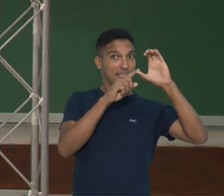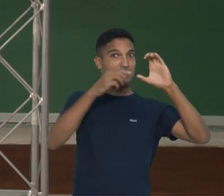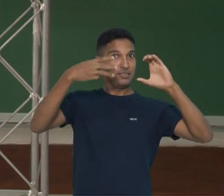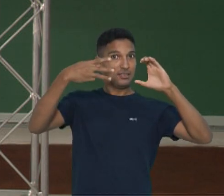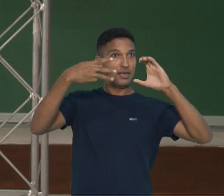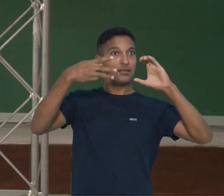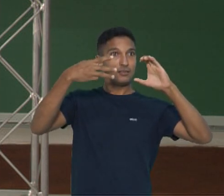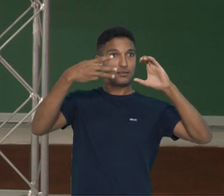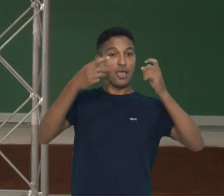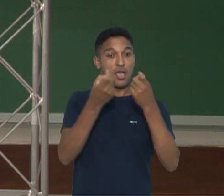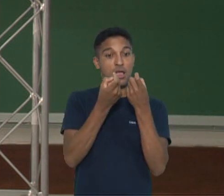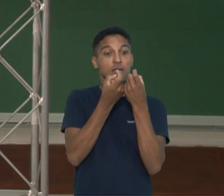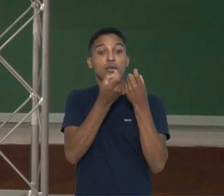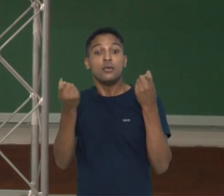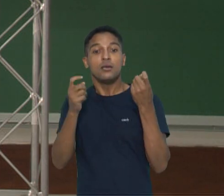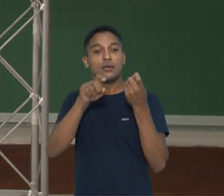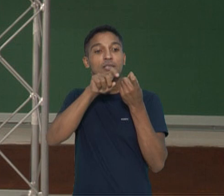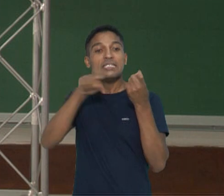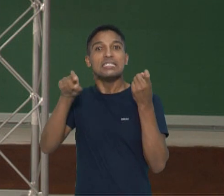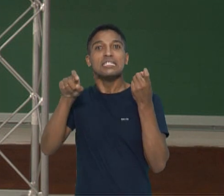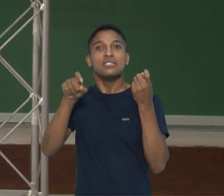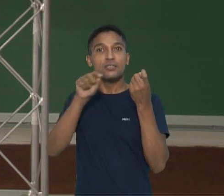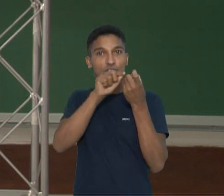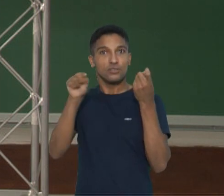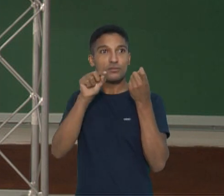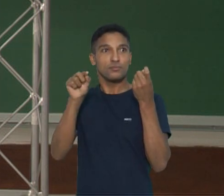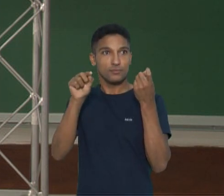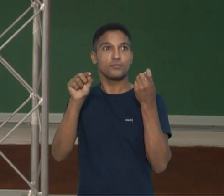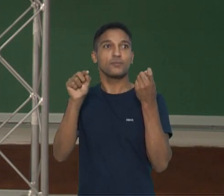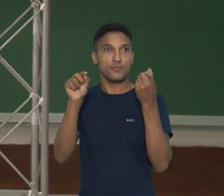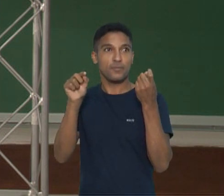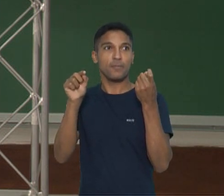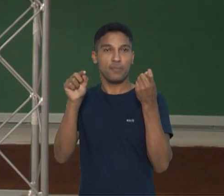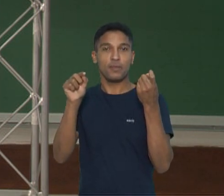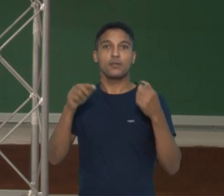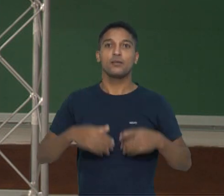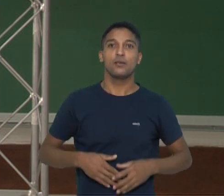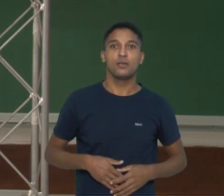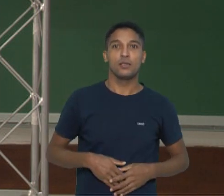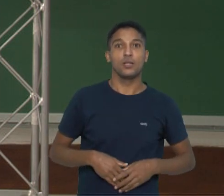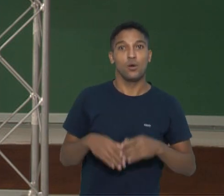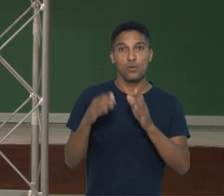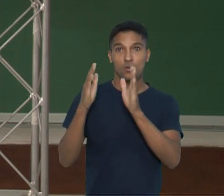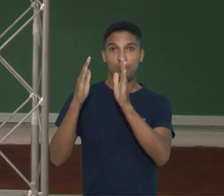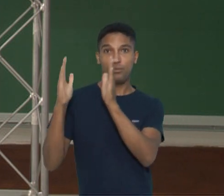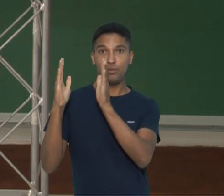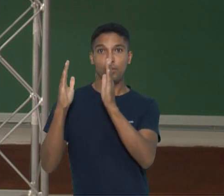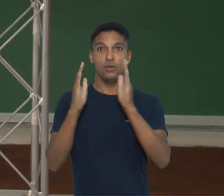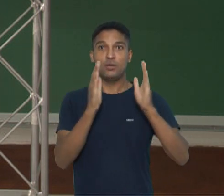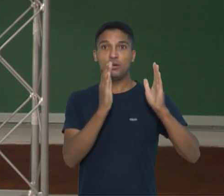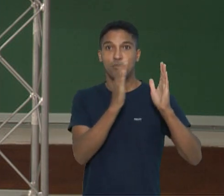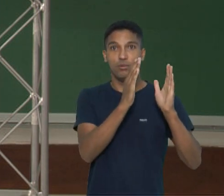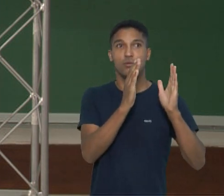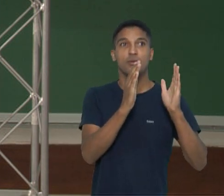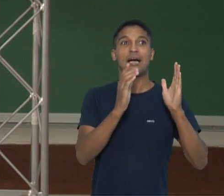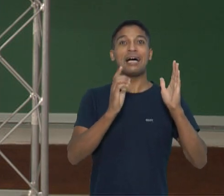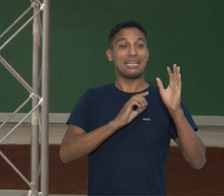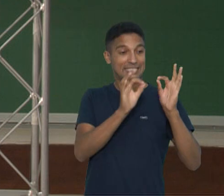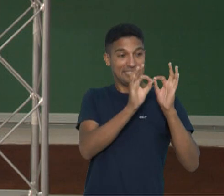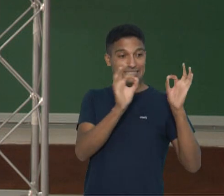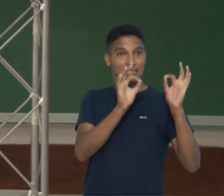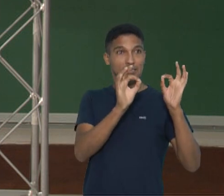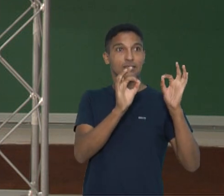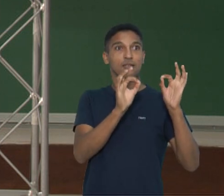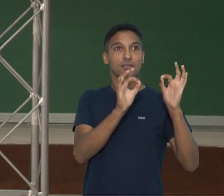origem do plano cartesiano, eu tenho 3 unidades de distância. Seja para a esquerda ou seja para a direita, a distância é